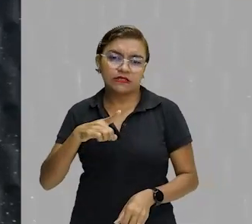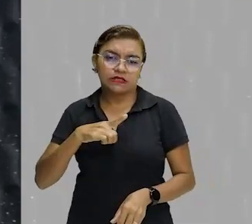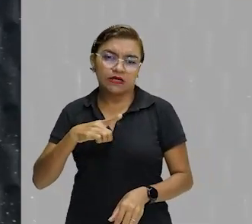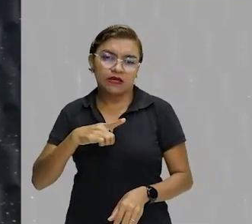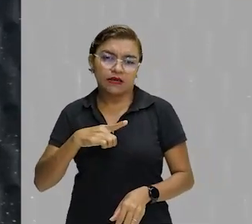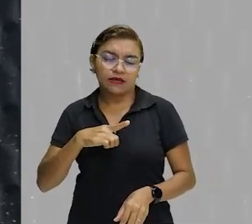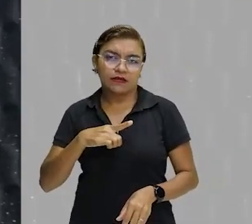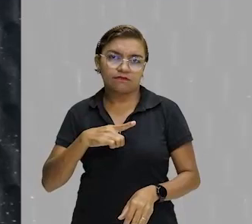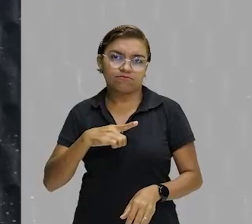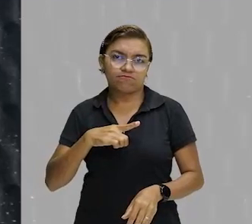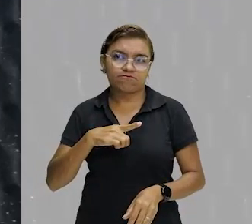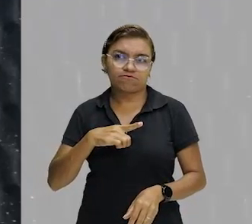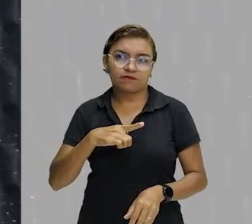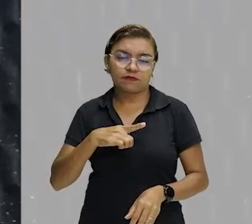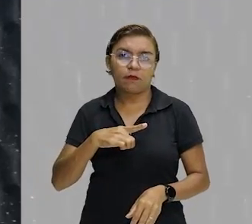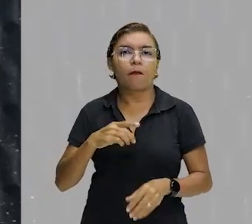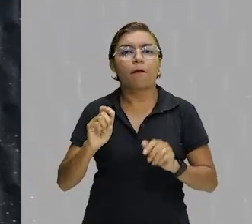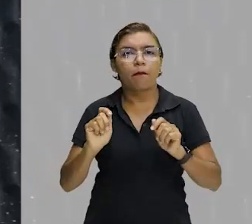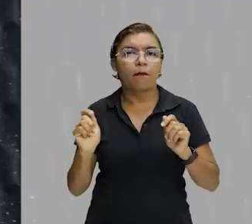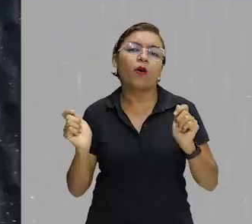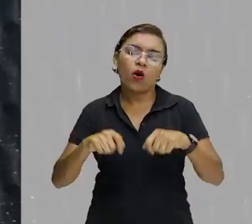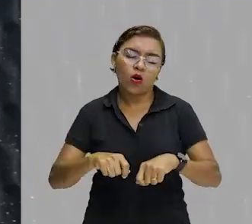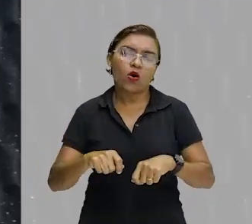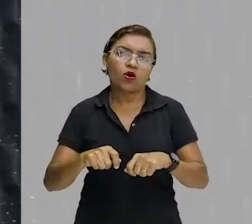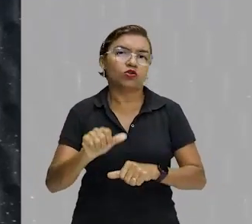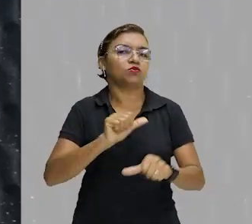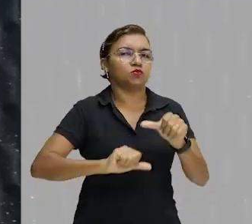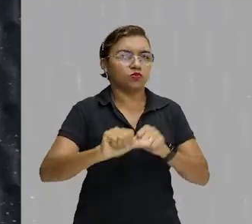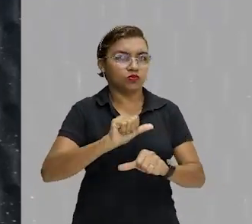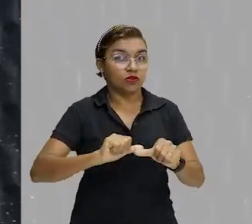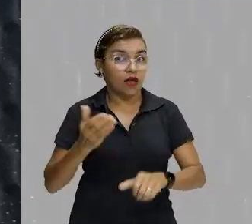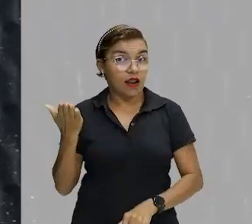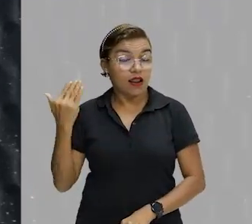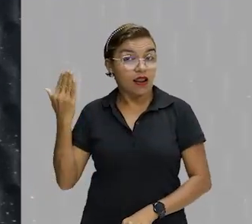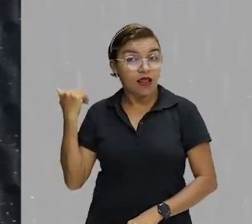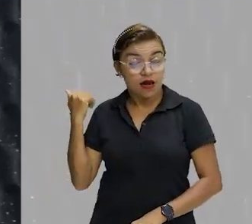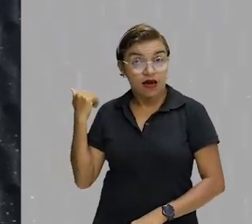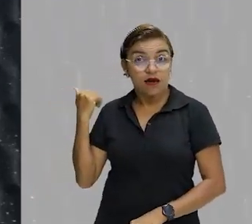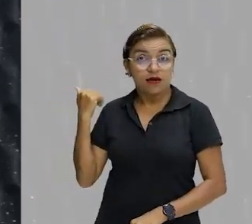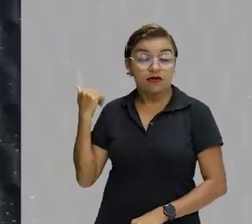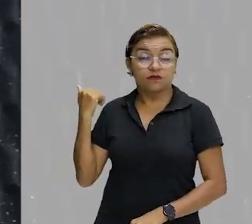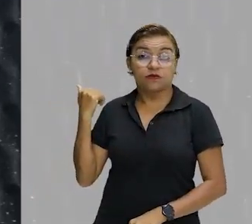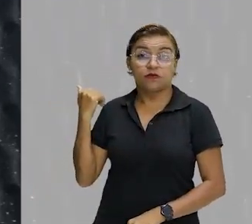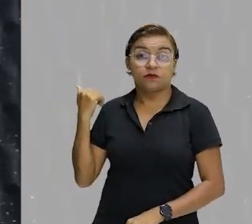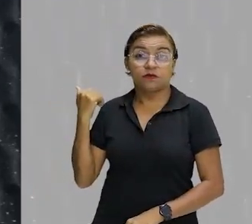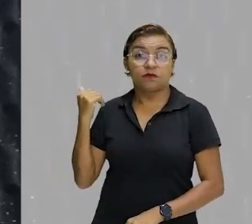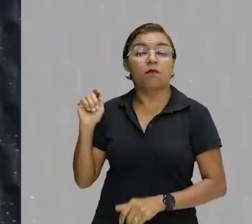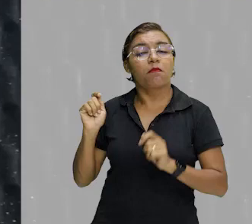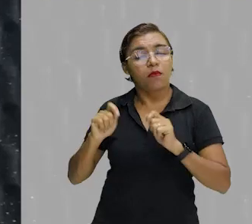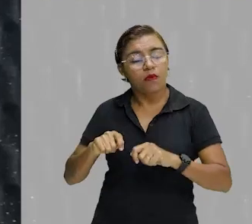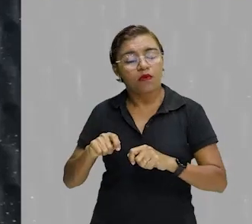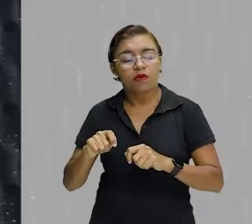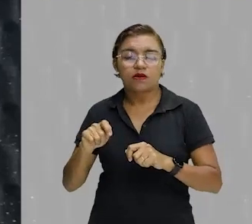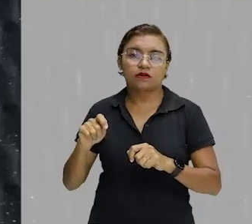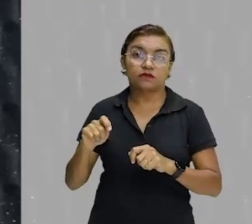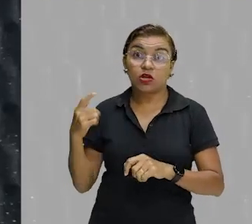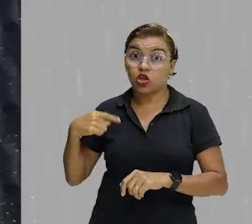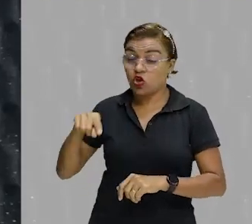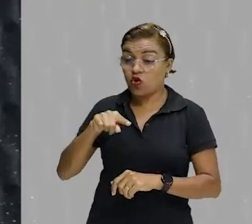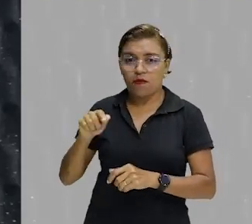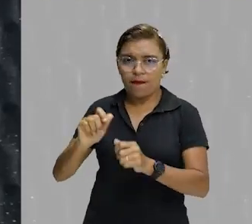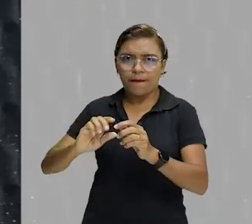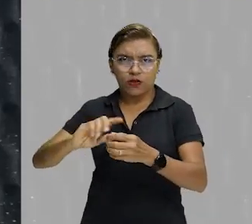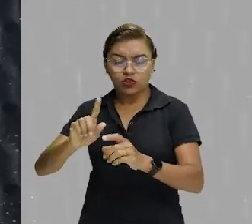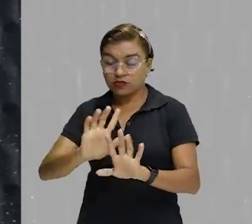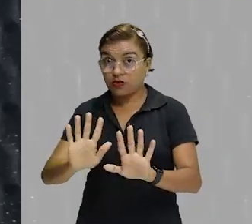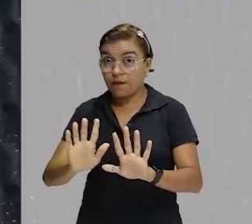das dobraduras. Você pode modificar. Na época a gente não podia mover, mas o pessoal da galeria ia modificando. Professor, qual é